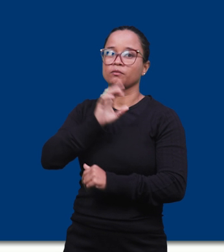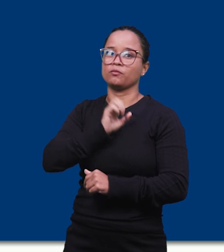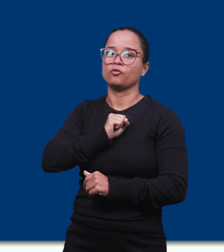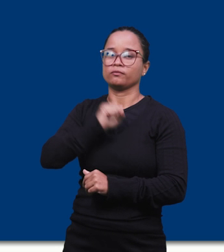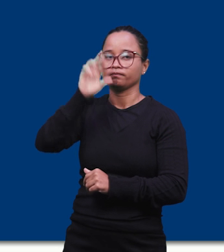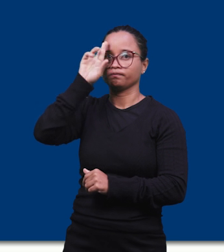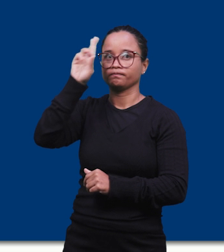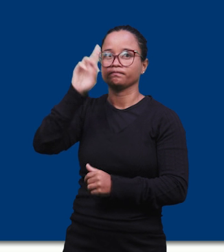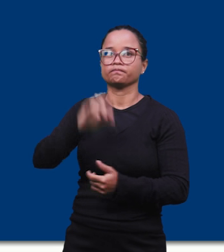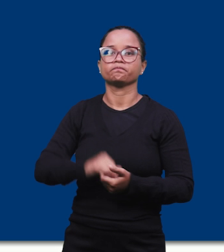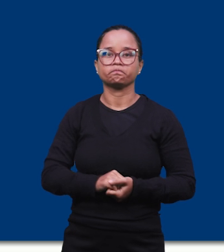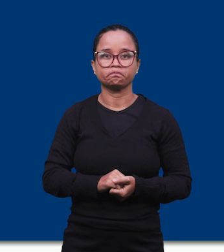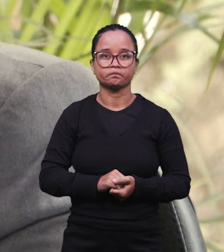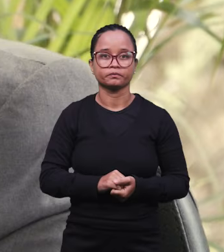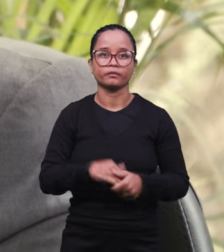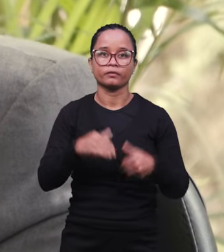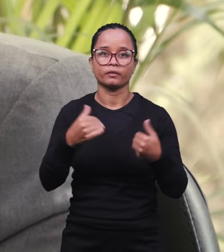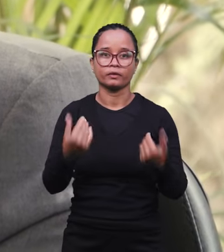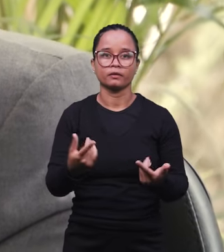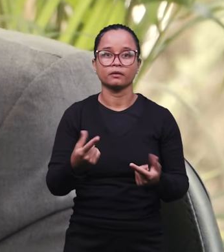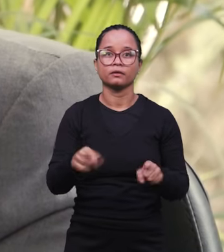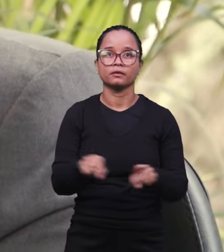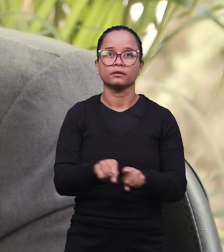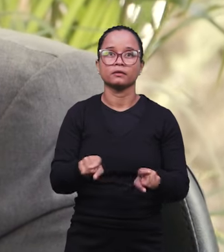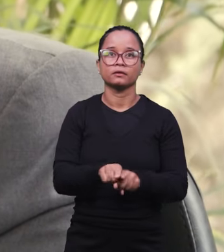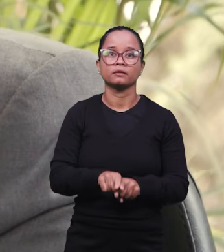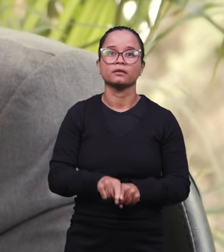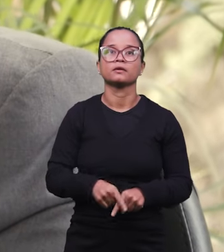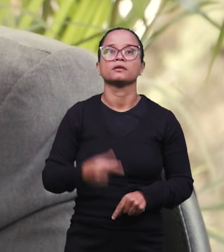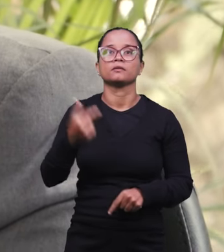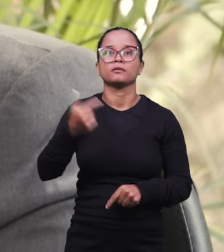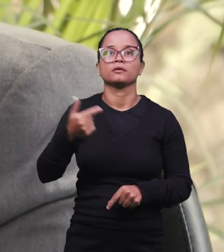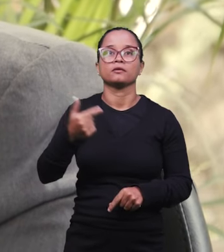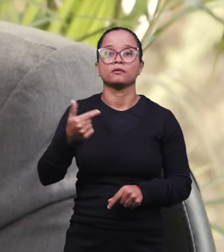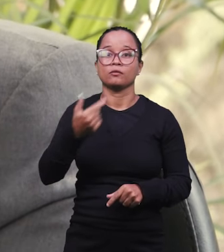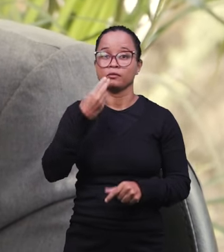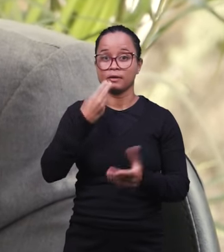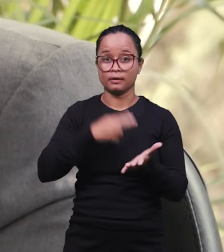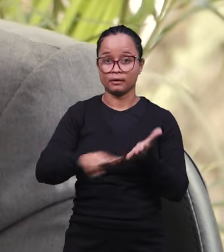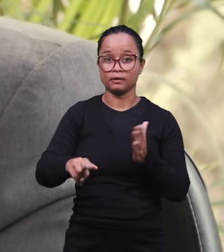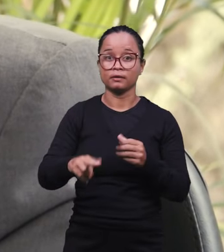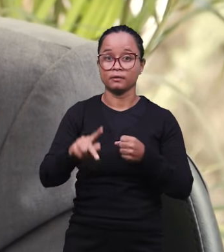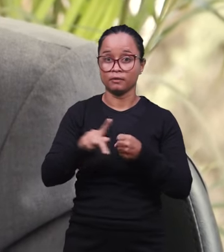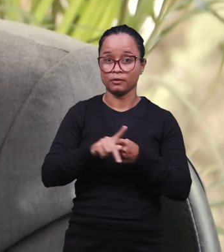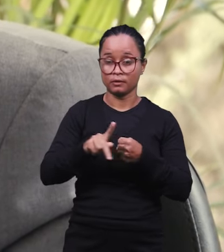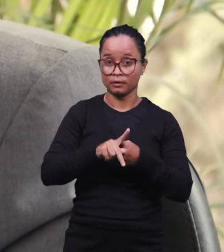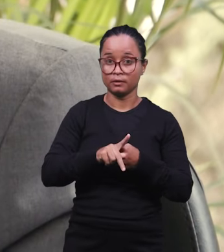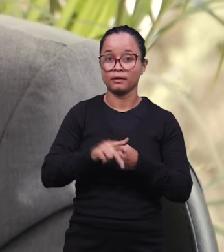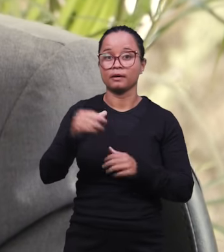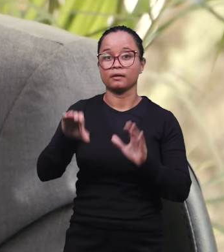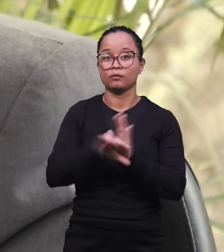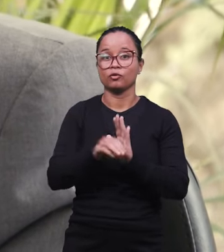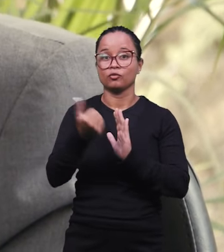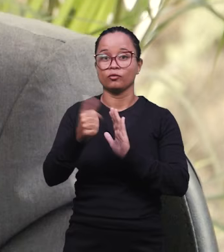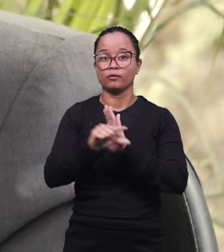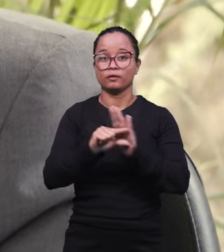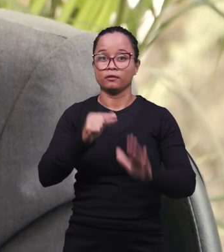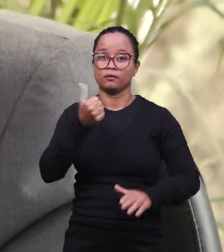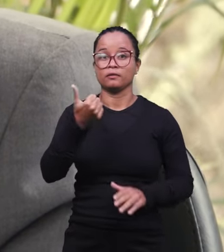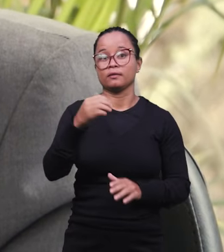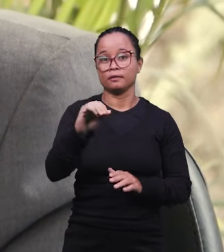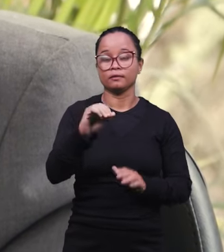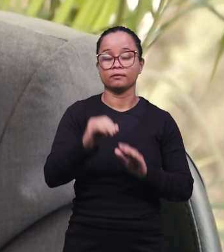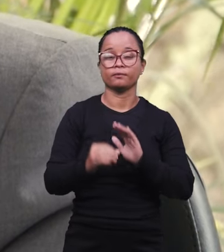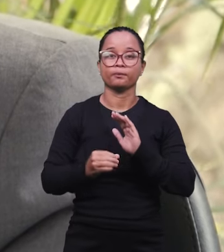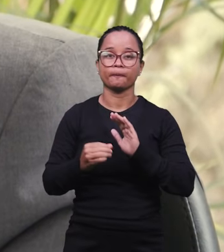Senhor. E assim, em segunda carta de Pedro 1:10, 2 Pedro 1:10, que o